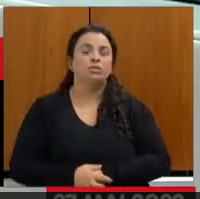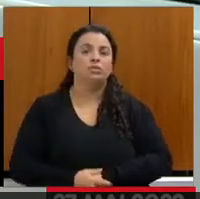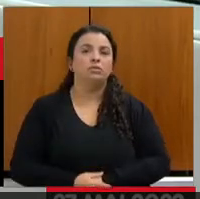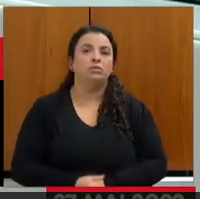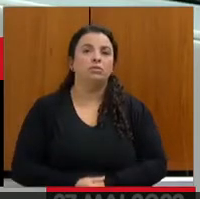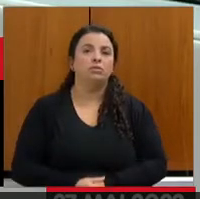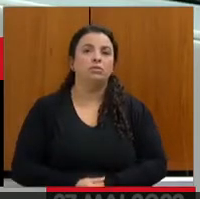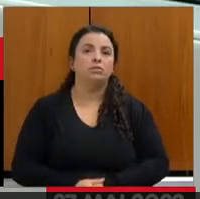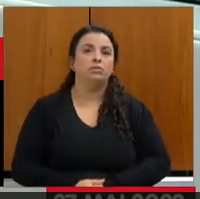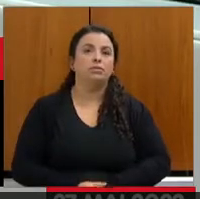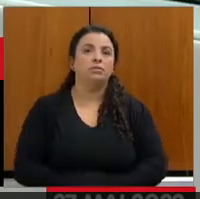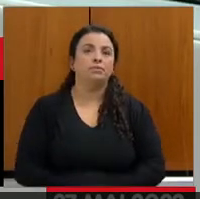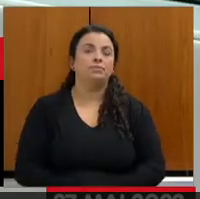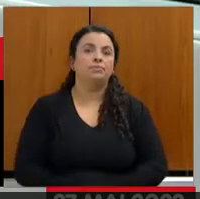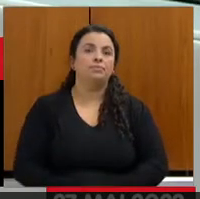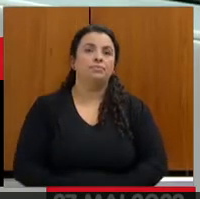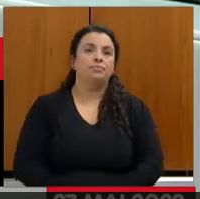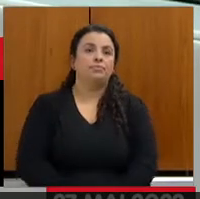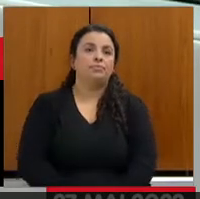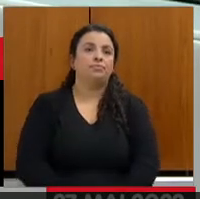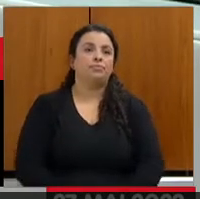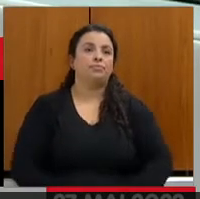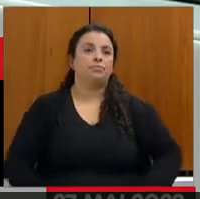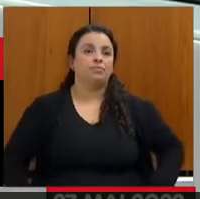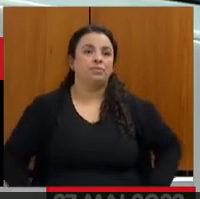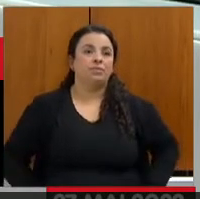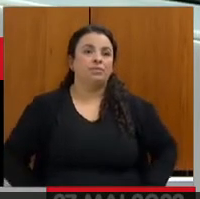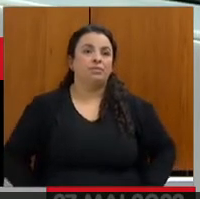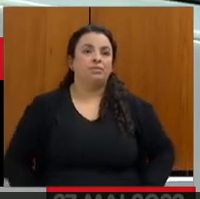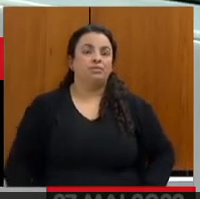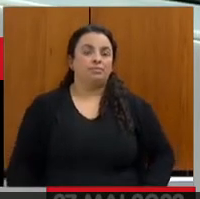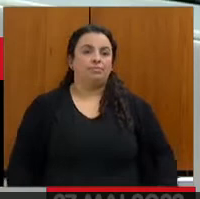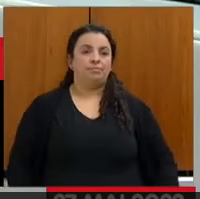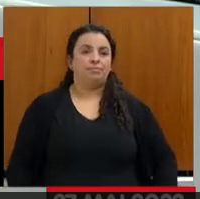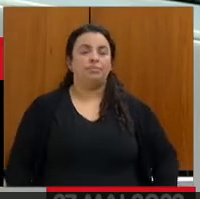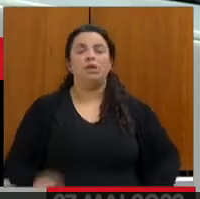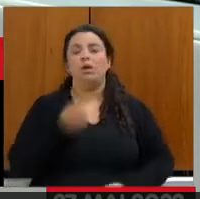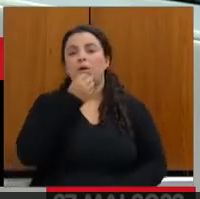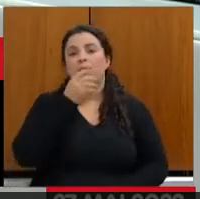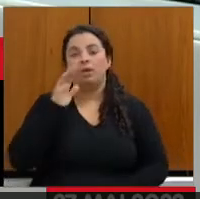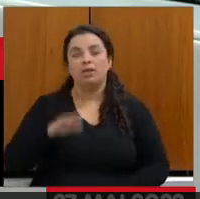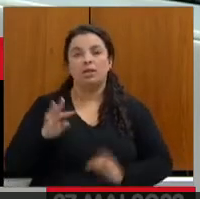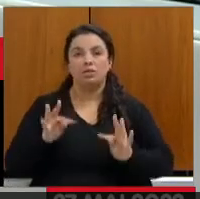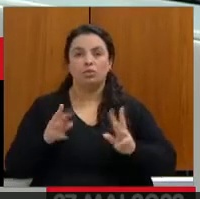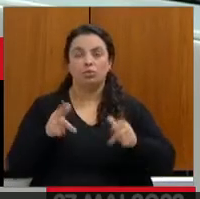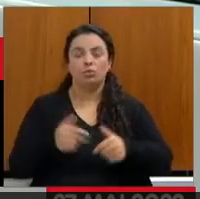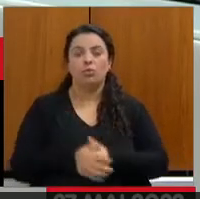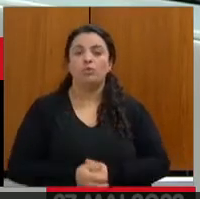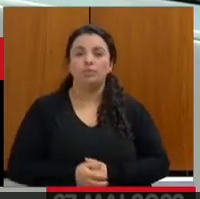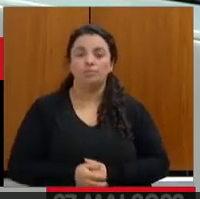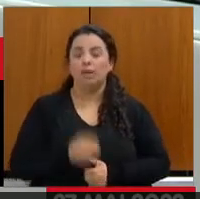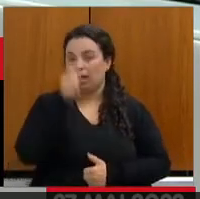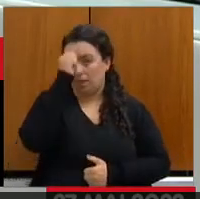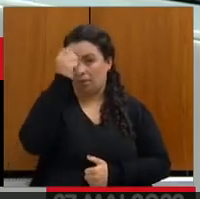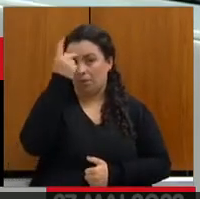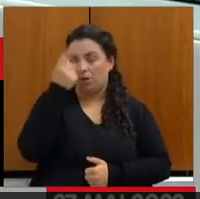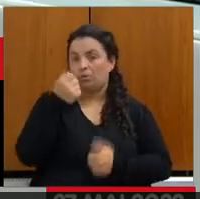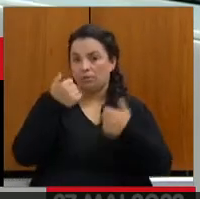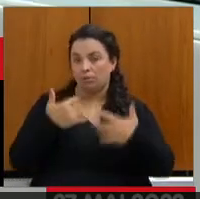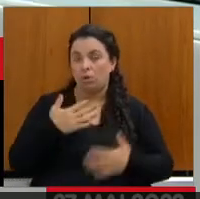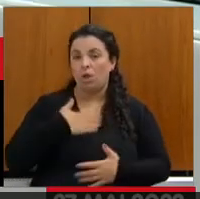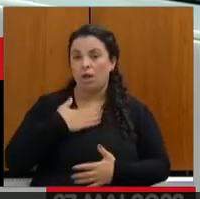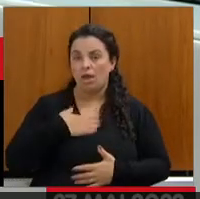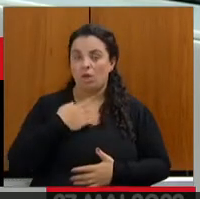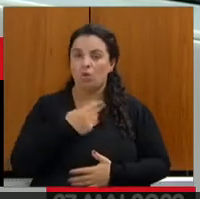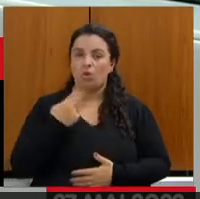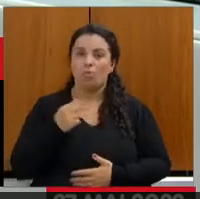G1 Oi boa tarde a todas com Ana Paula me apresentou eu sou ele wânia